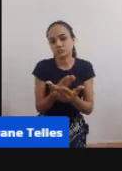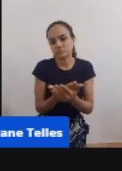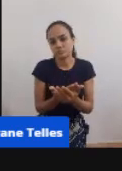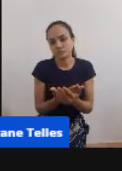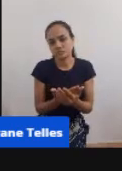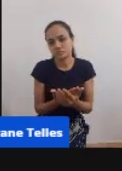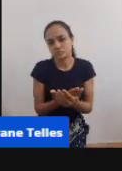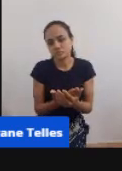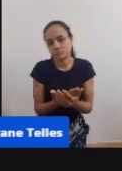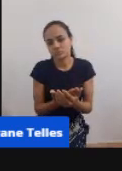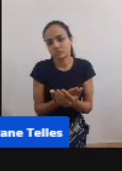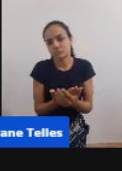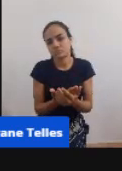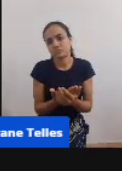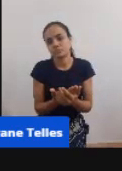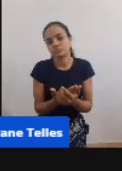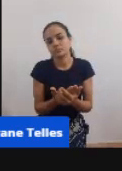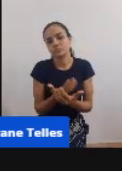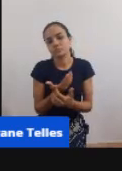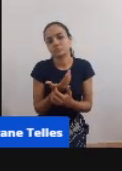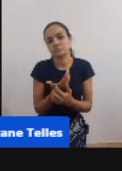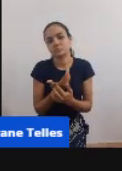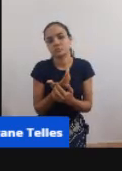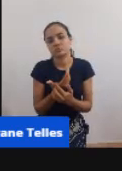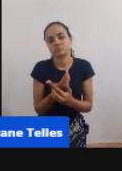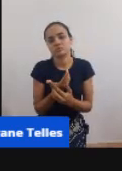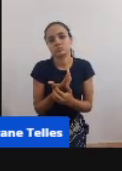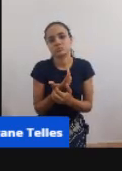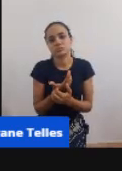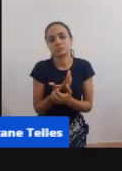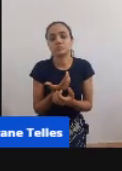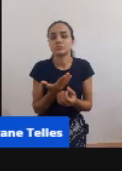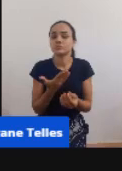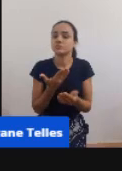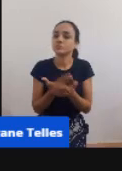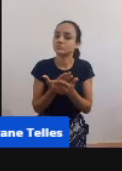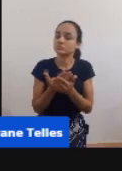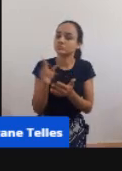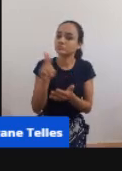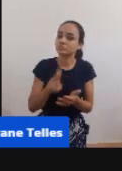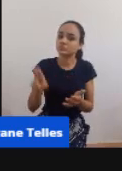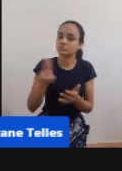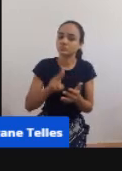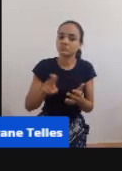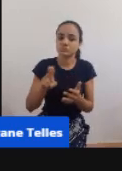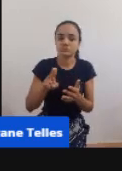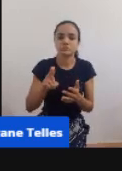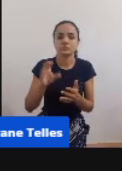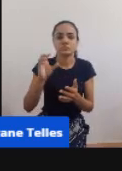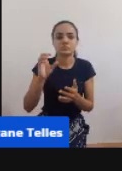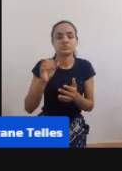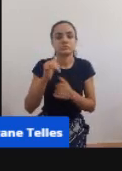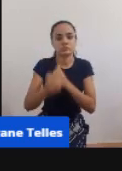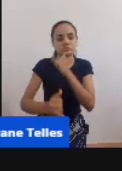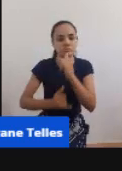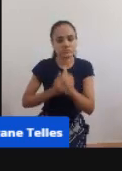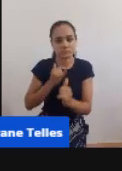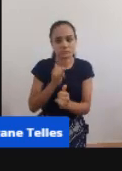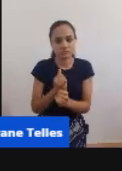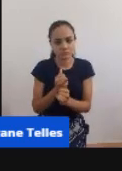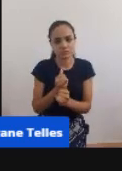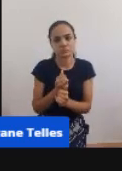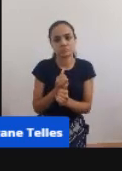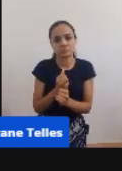ser utilizada no formato online, são as aulas remotas, que é o que está acontecendo agora. E nesse formato, então,